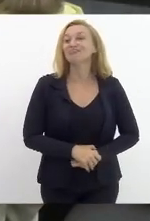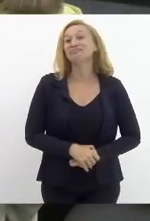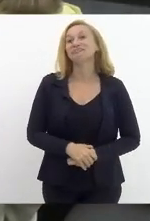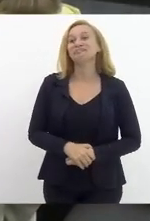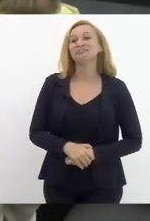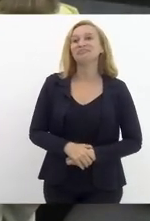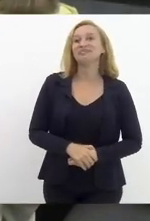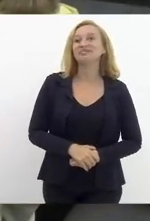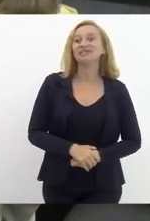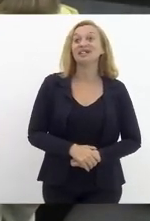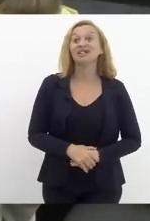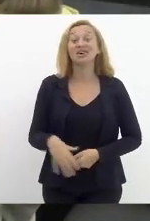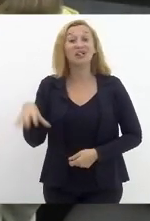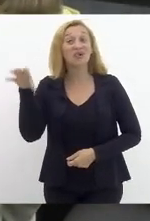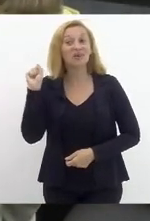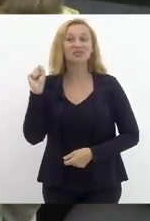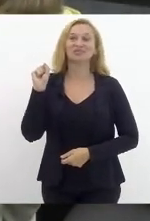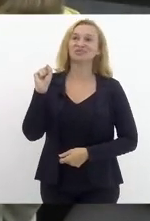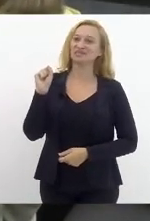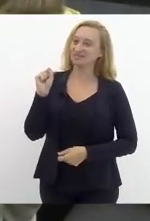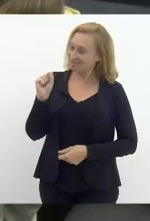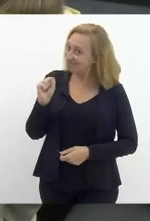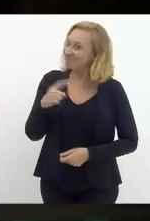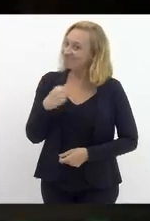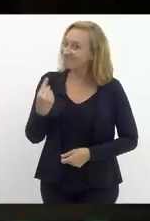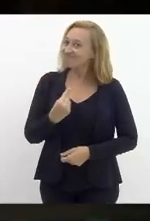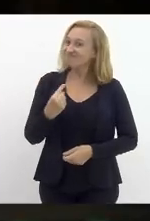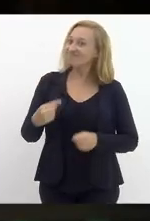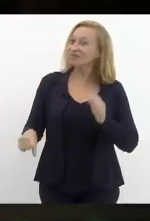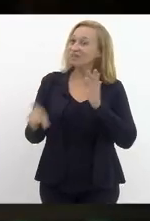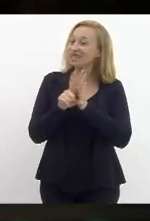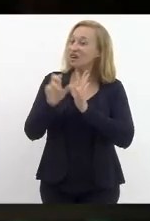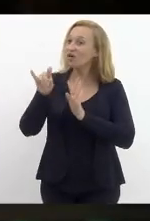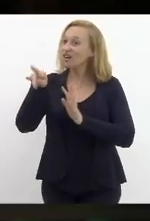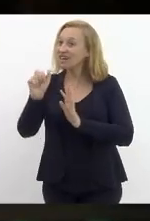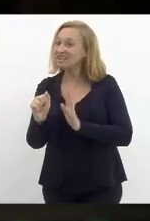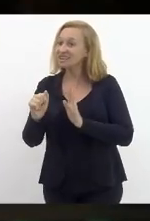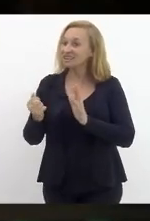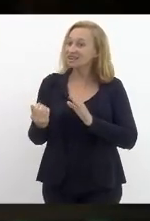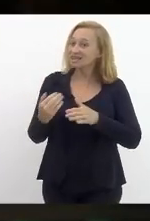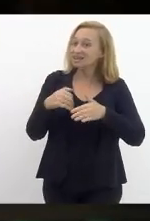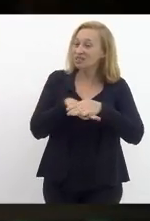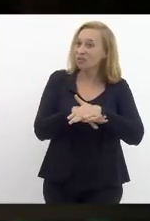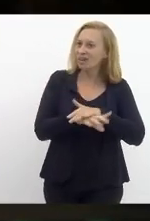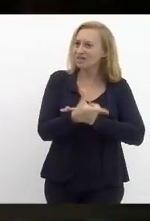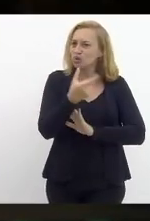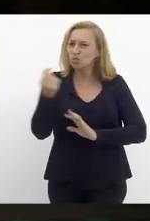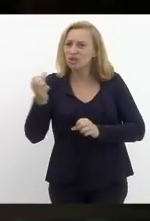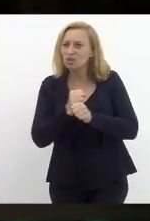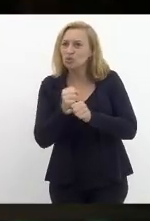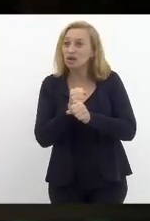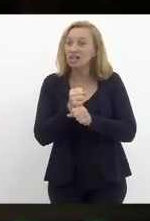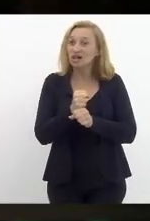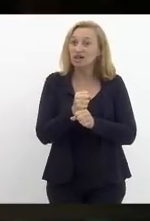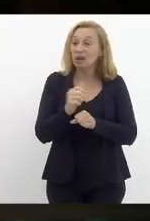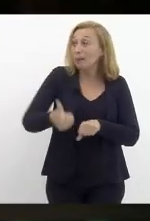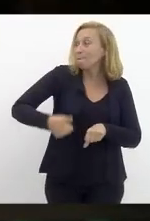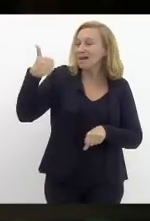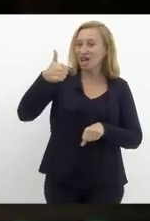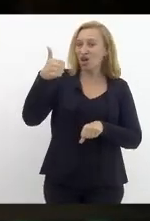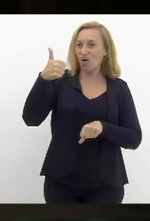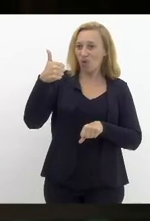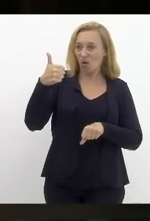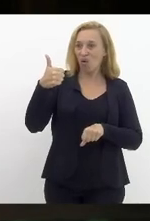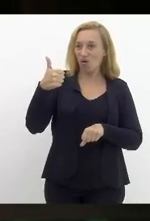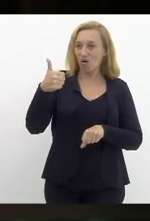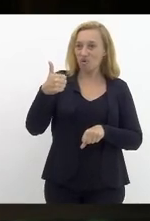E que nos ouça, para que tenhamos uma lei orgânica aguardada há 200 anos, que ela seja a melhor lei orgânica